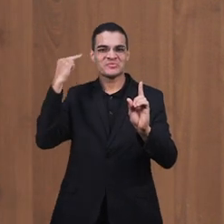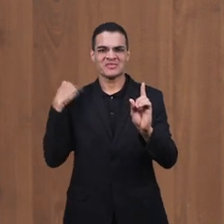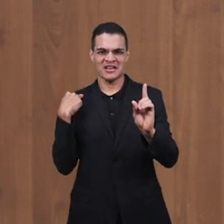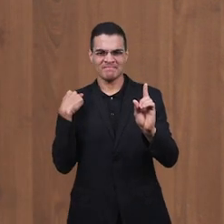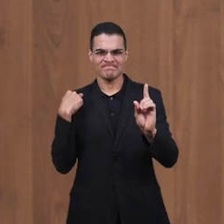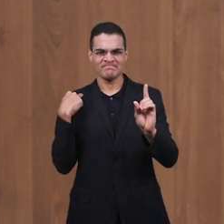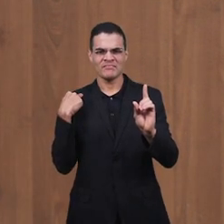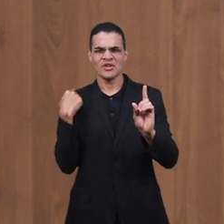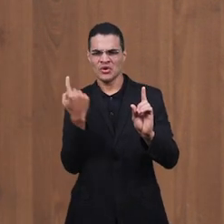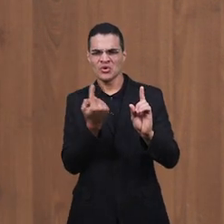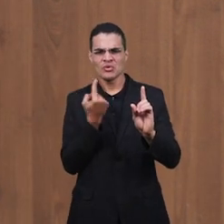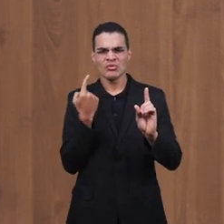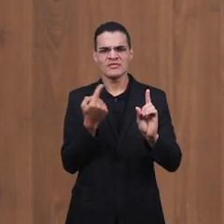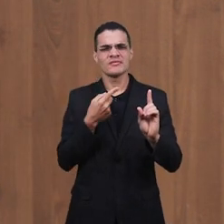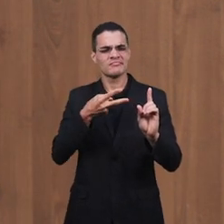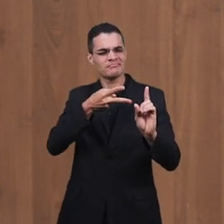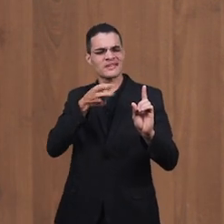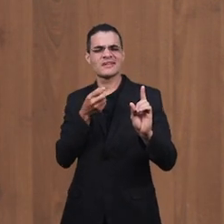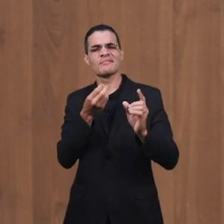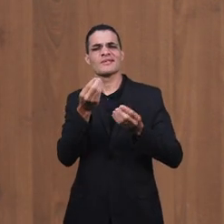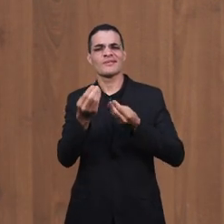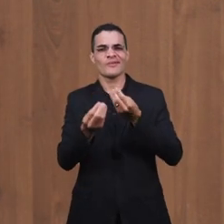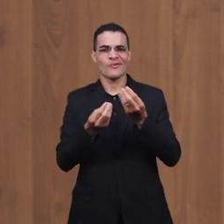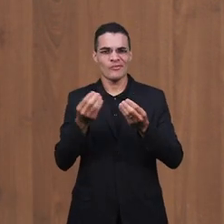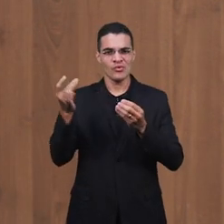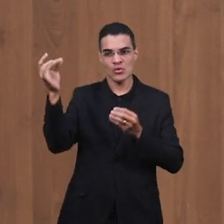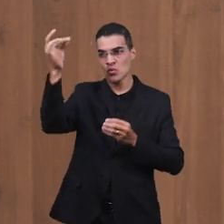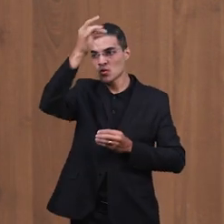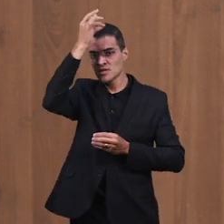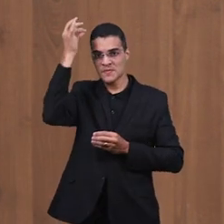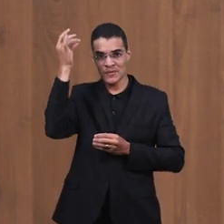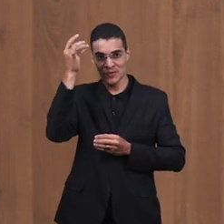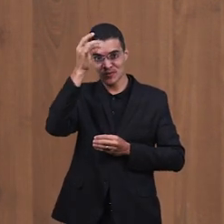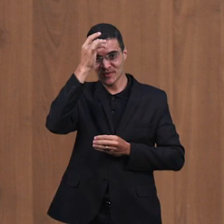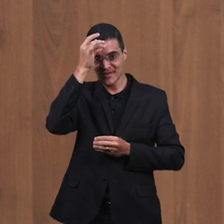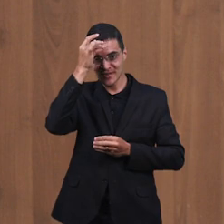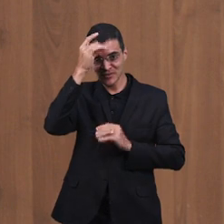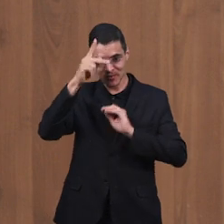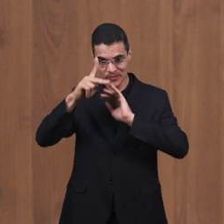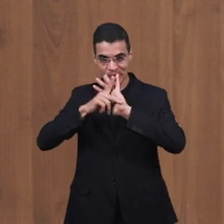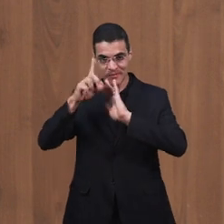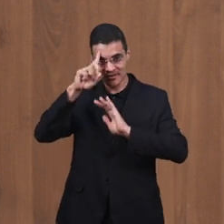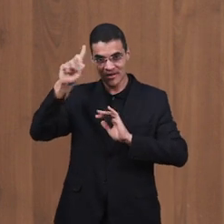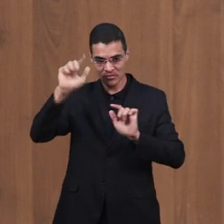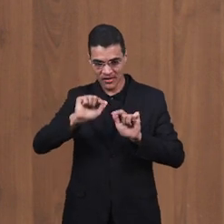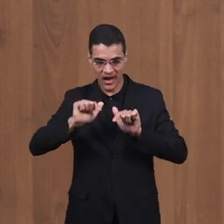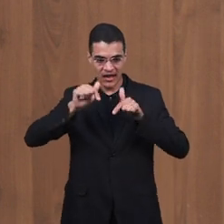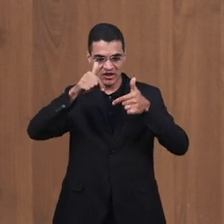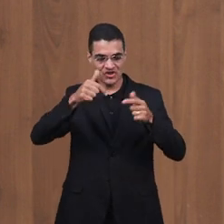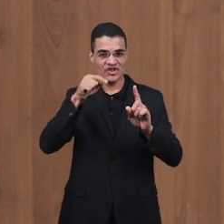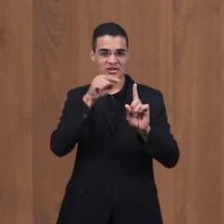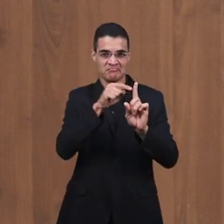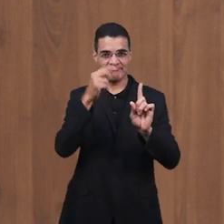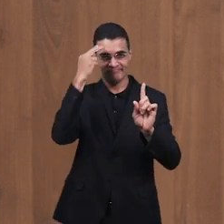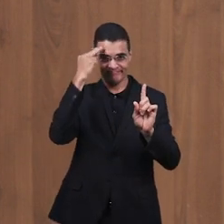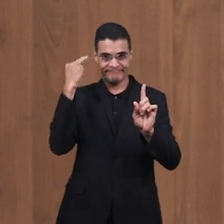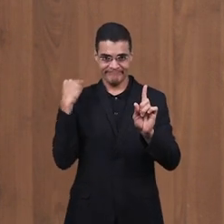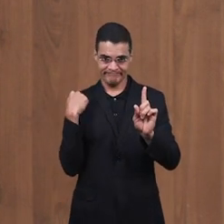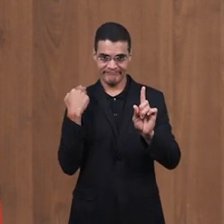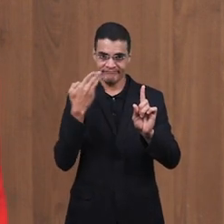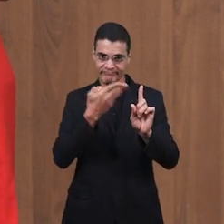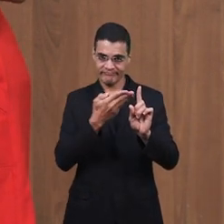durante todo o mês vamos ver como o Espírito Santo de Deus agia na vida de